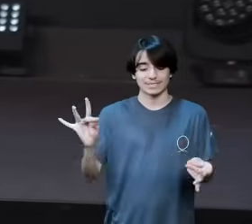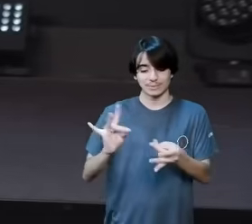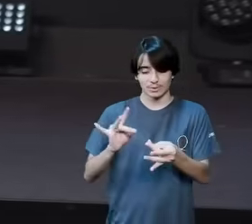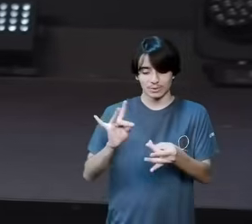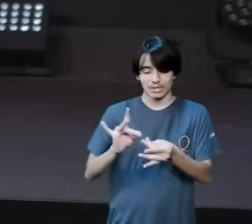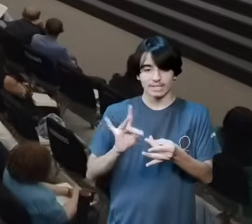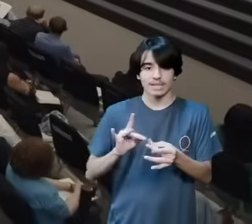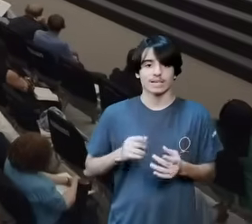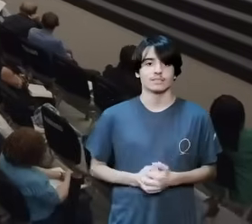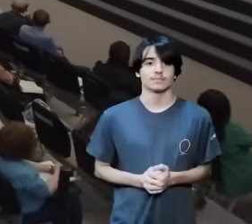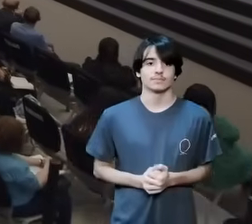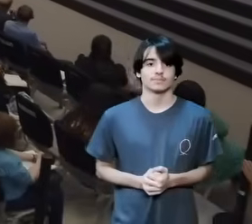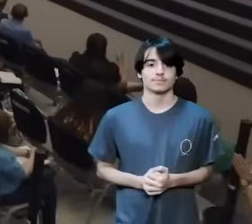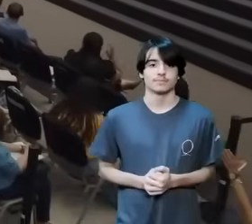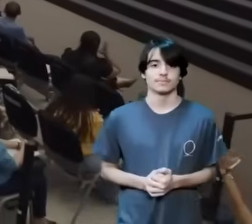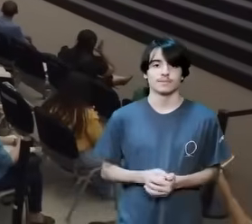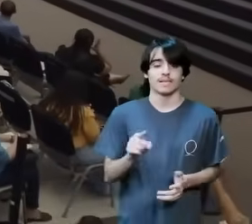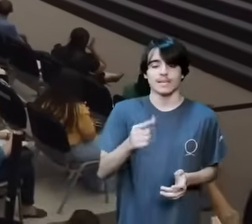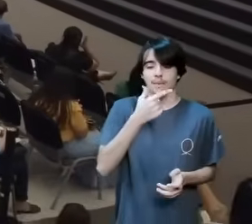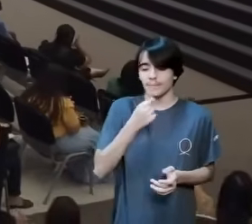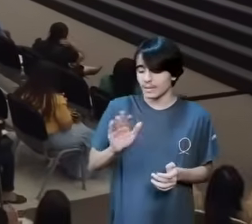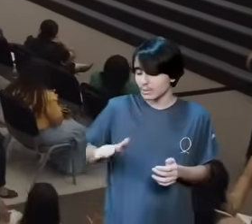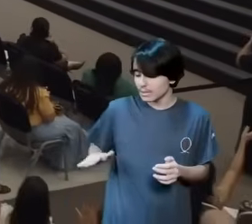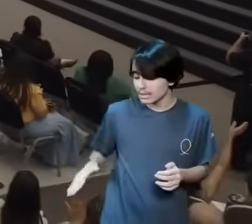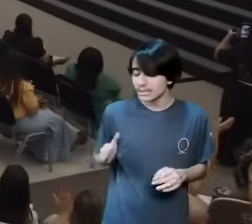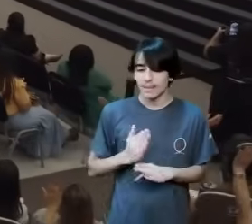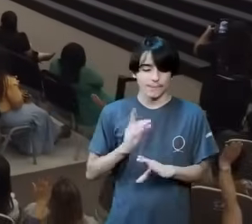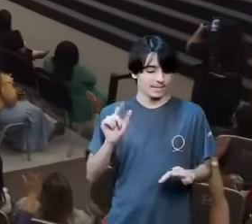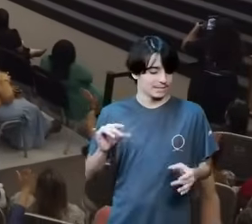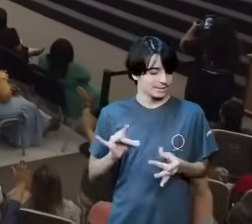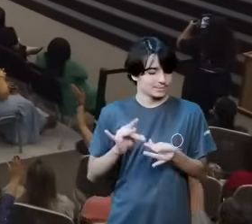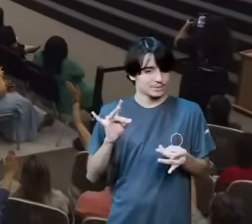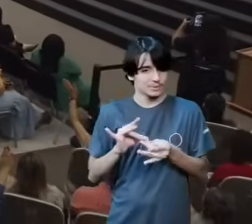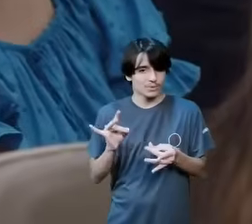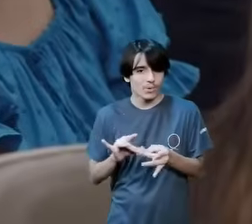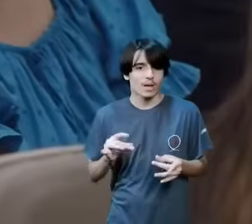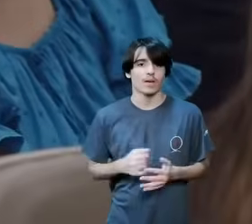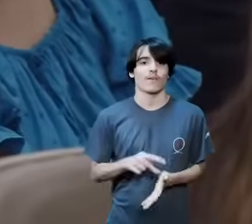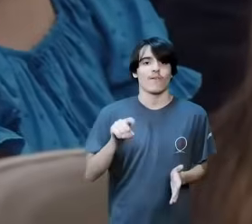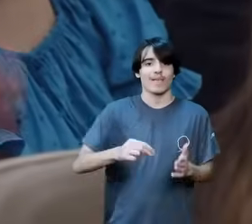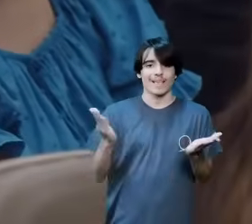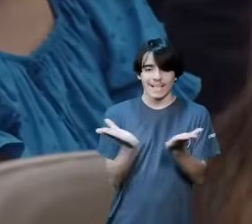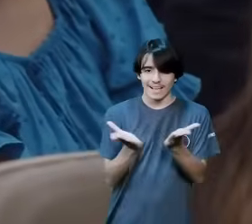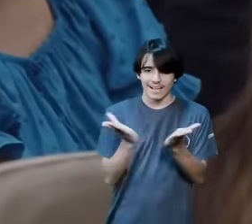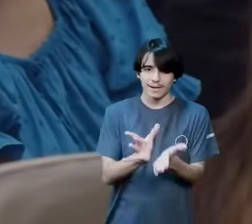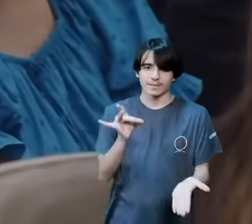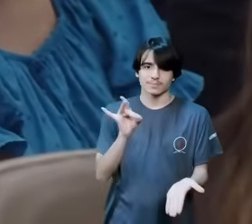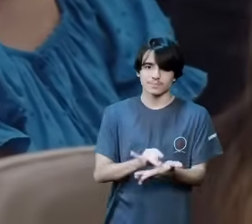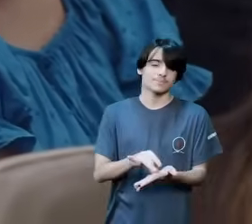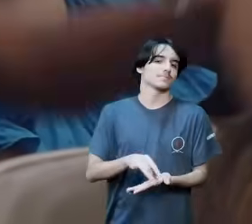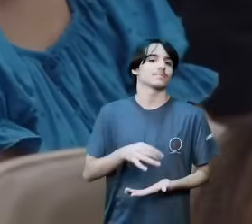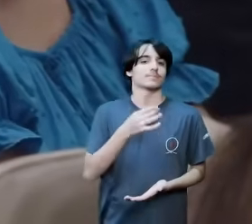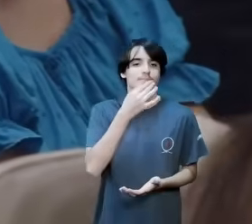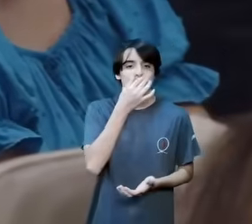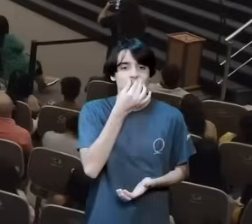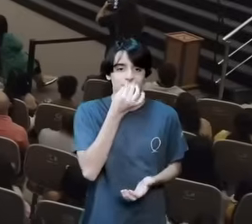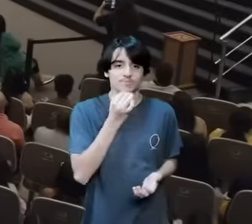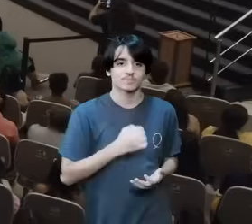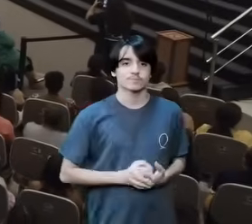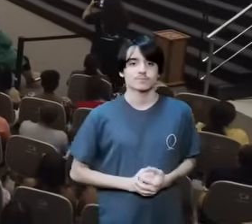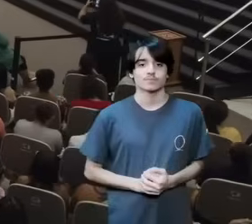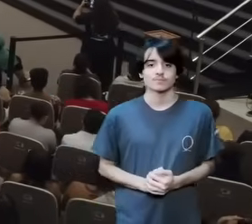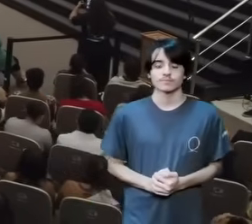espiritualidade. Ele é um menino, mas é espiritual. Ele é um menino, mas é crente.